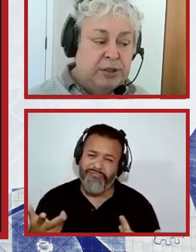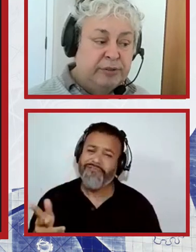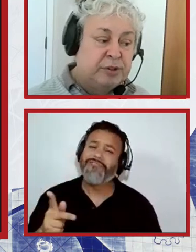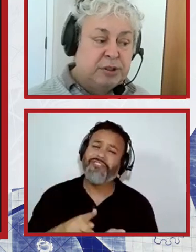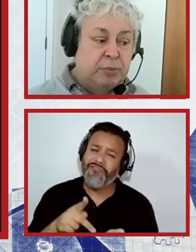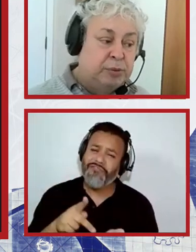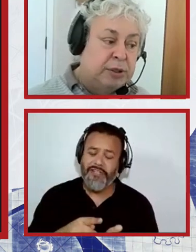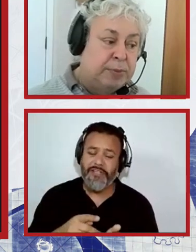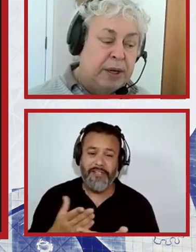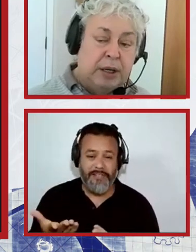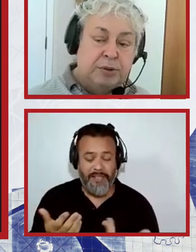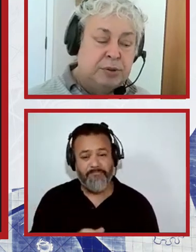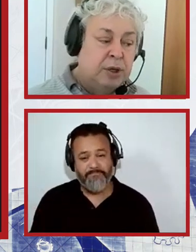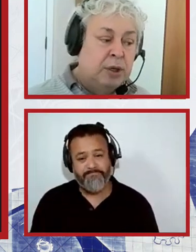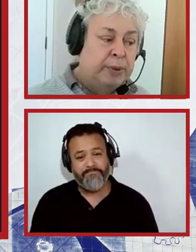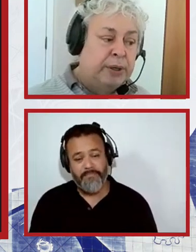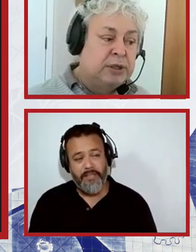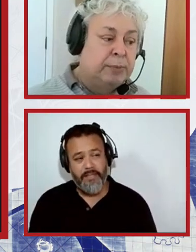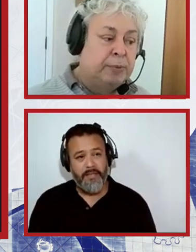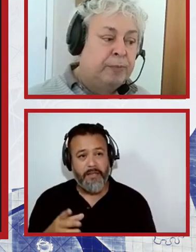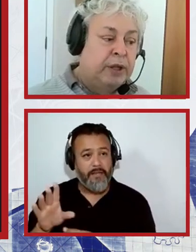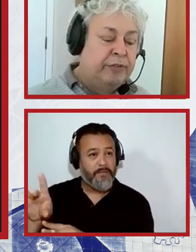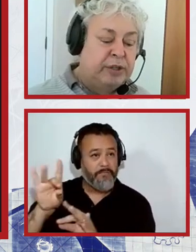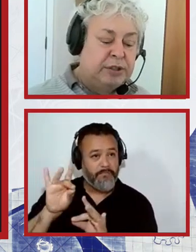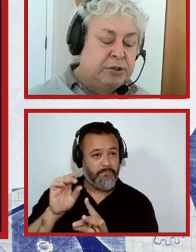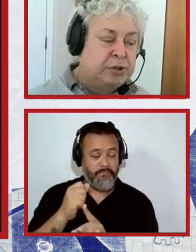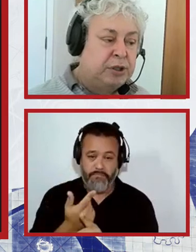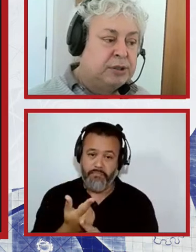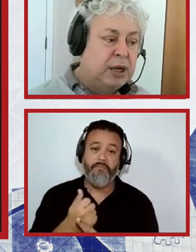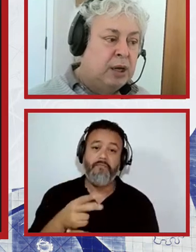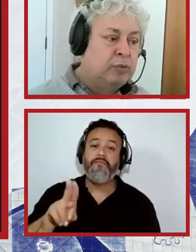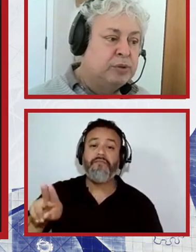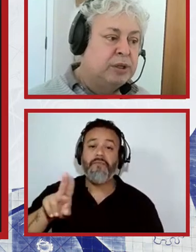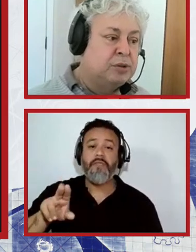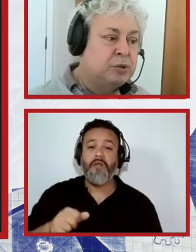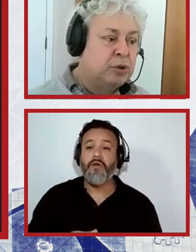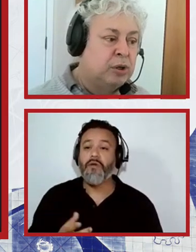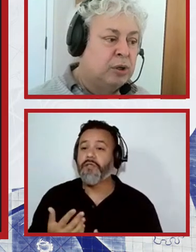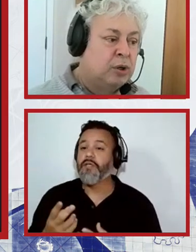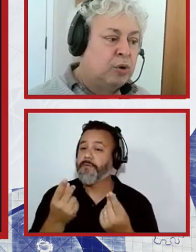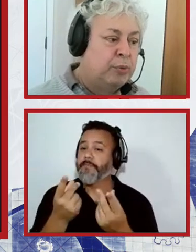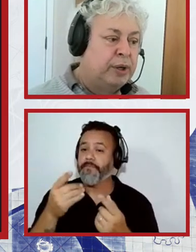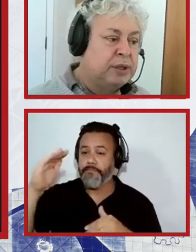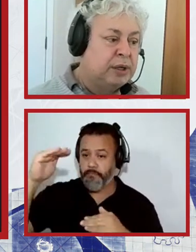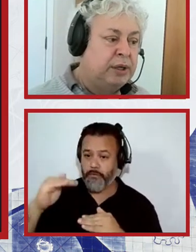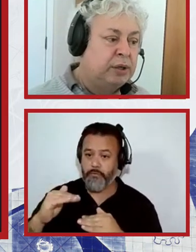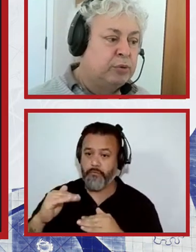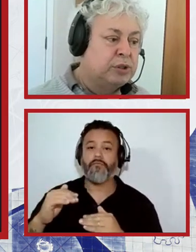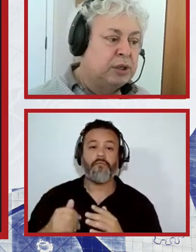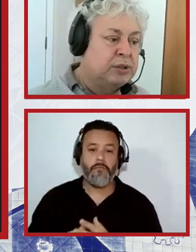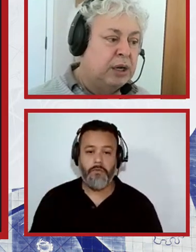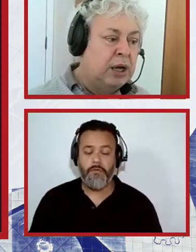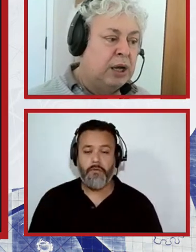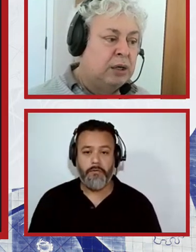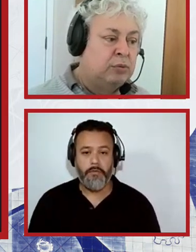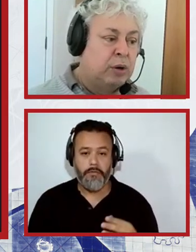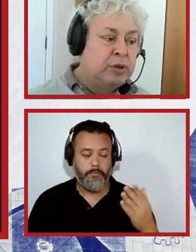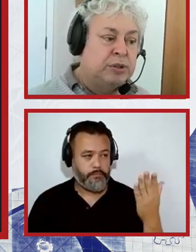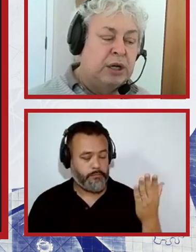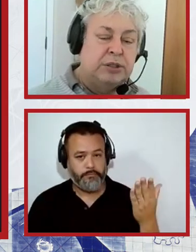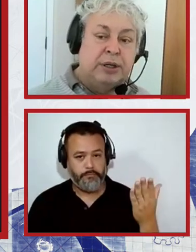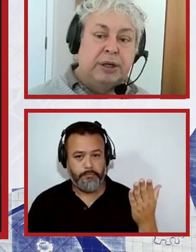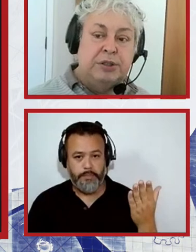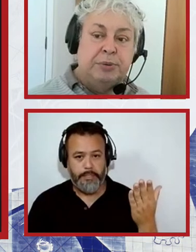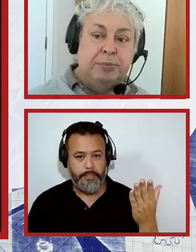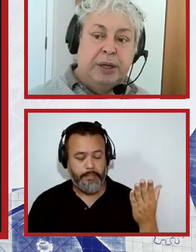hardwares alternativos, que são muito mais baratos. Por exemplo, em vez de a gente utilizar um sensor como esse aqui, que custa, sei lá,